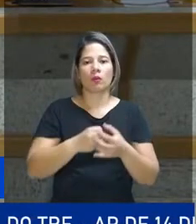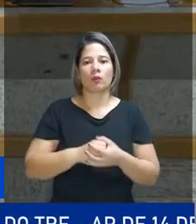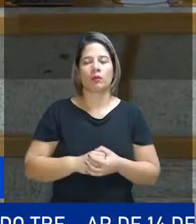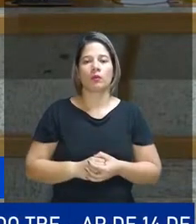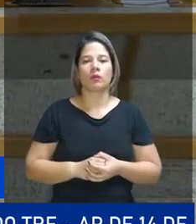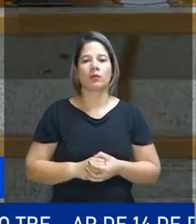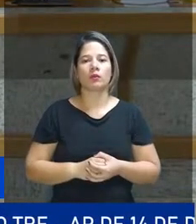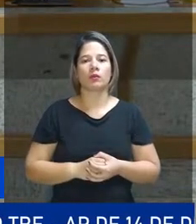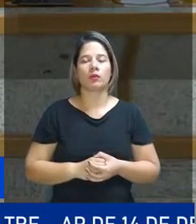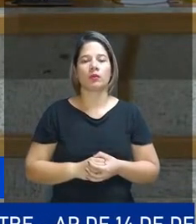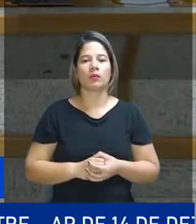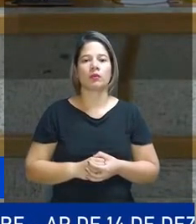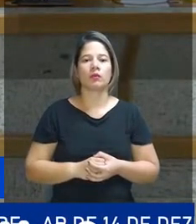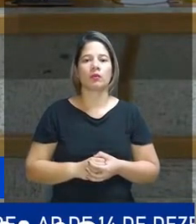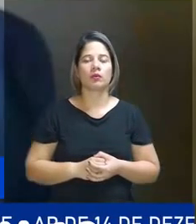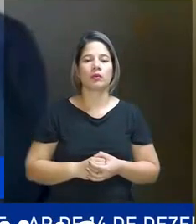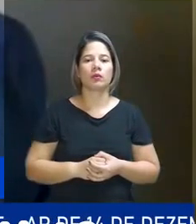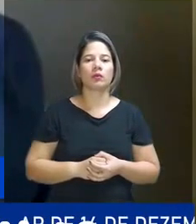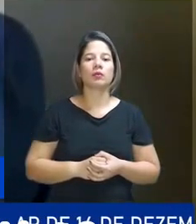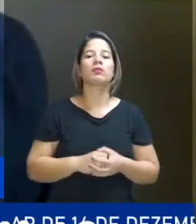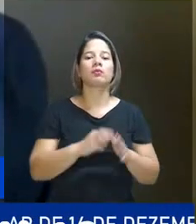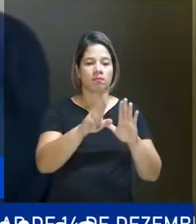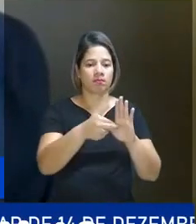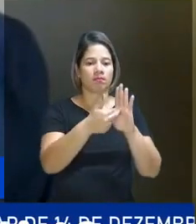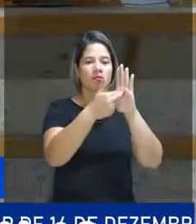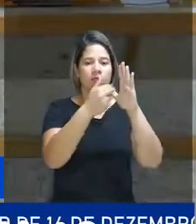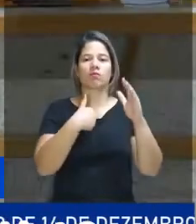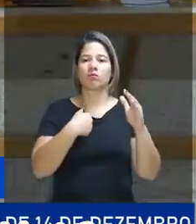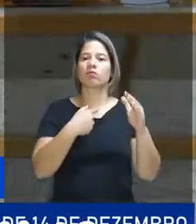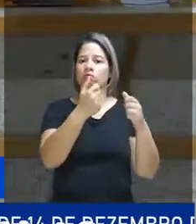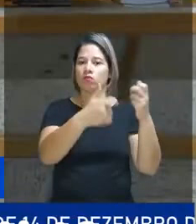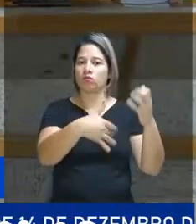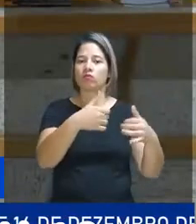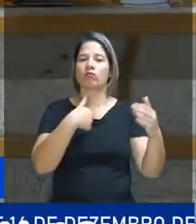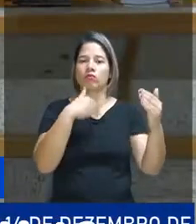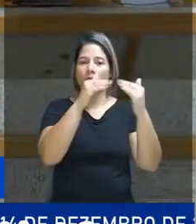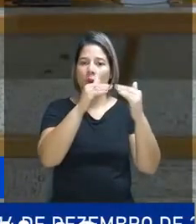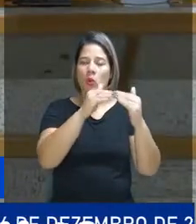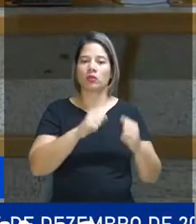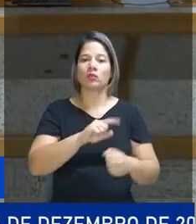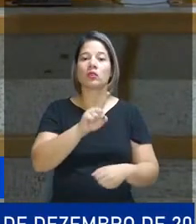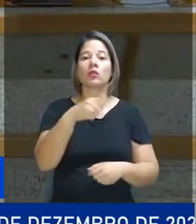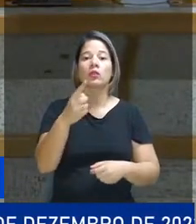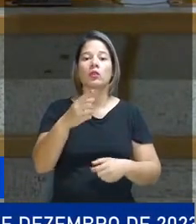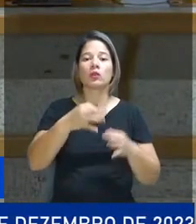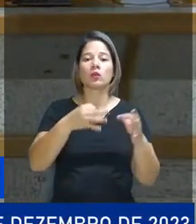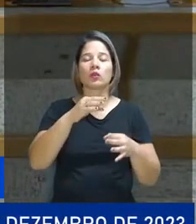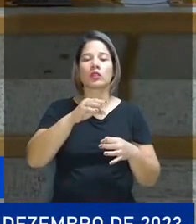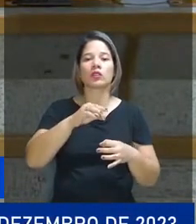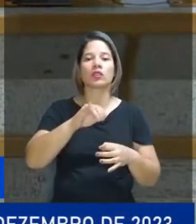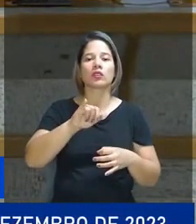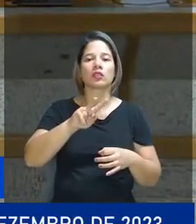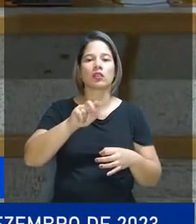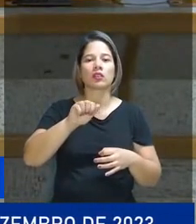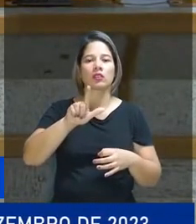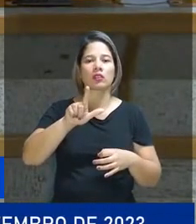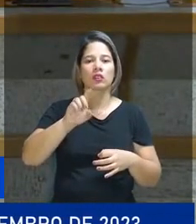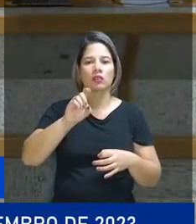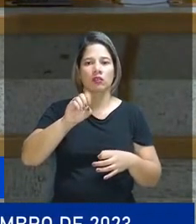Foco na mesa do pleno. Aqui. Com o relator, presidente. Com o relator, juiz Rivaldo Valente.